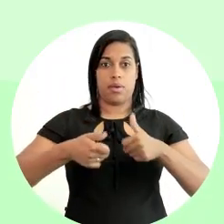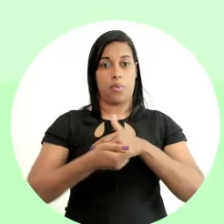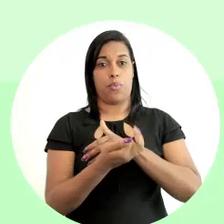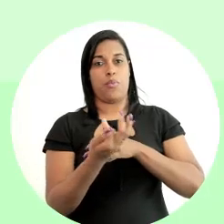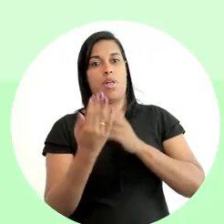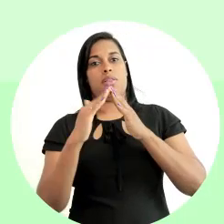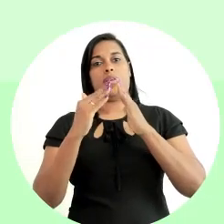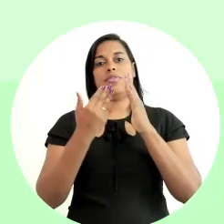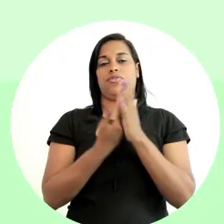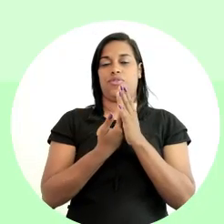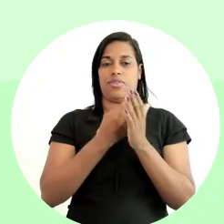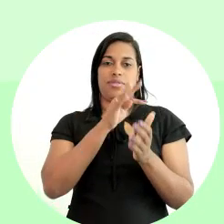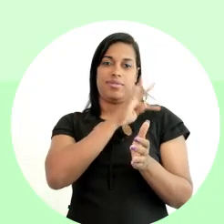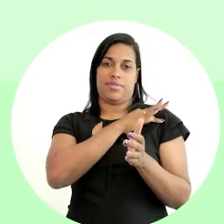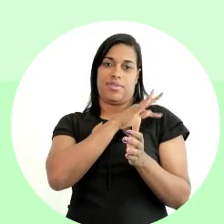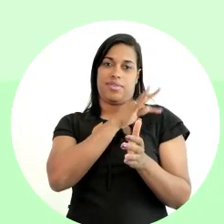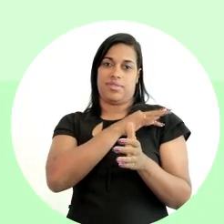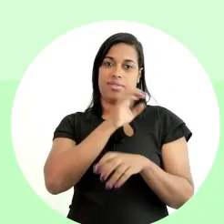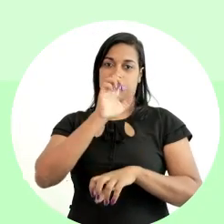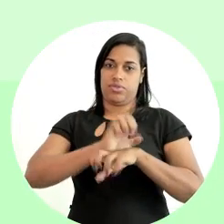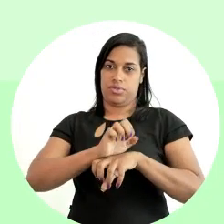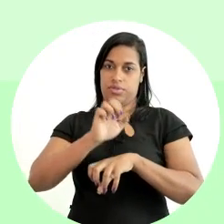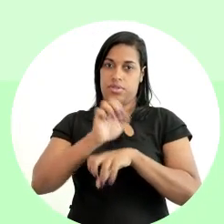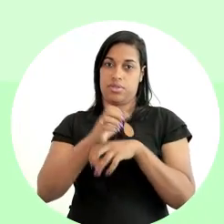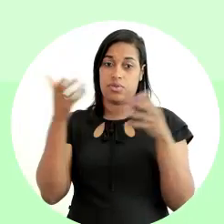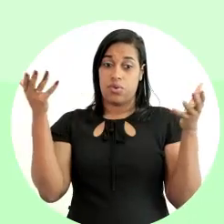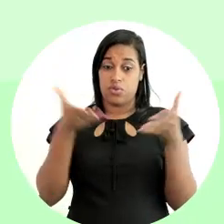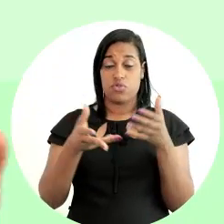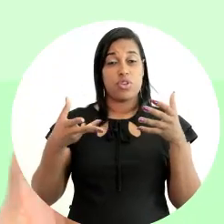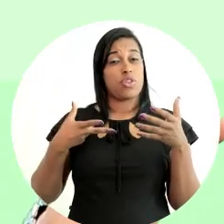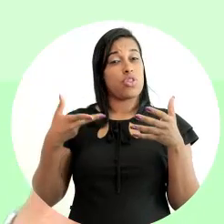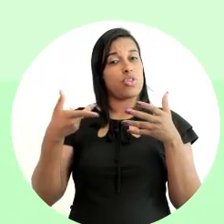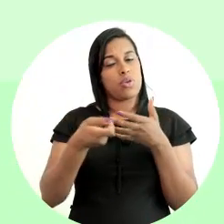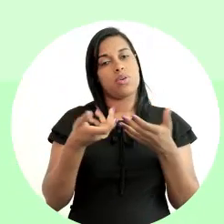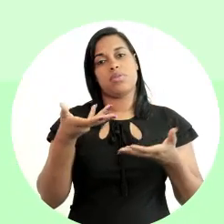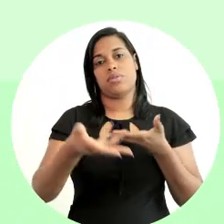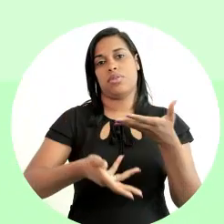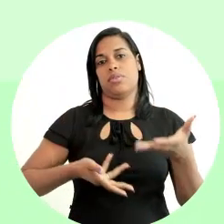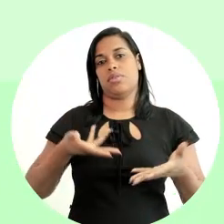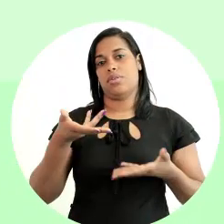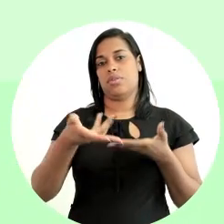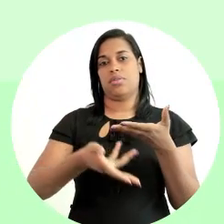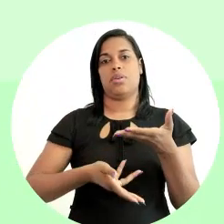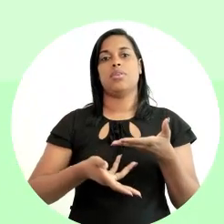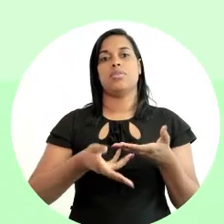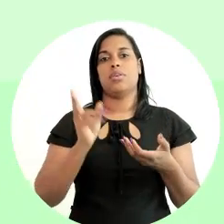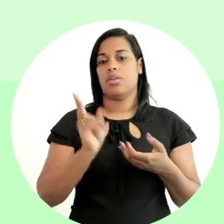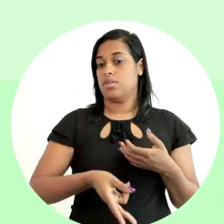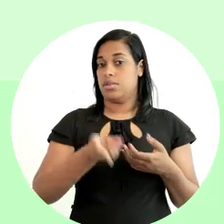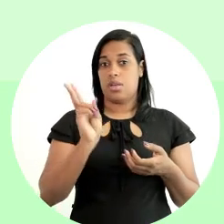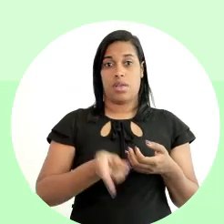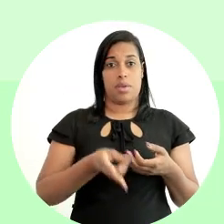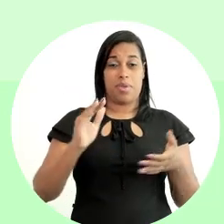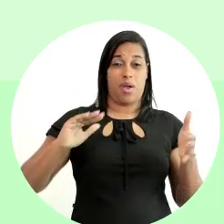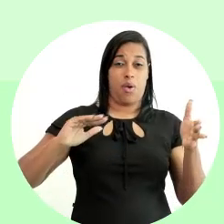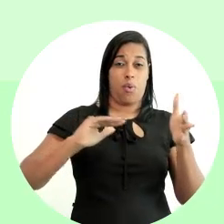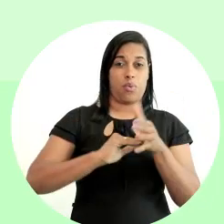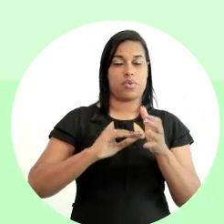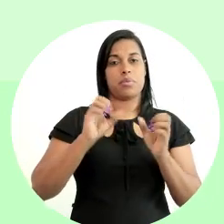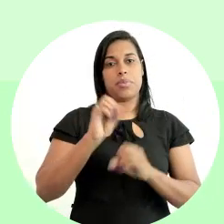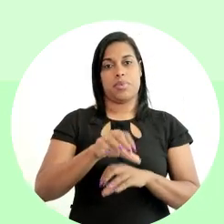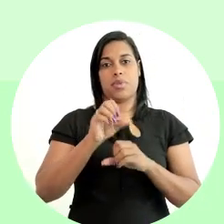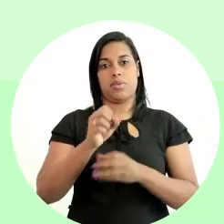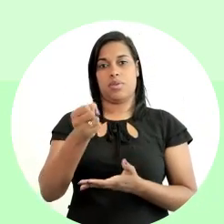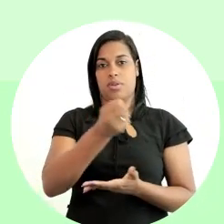a quantidade de escolas técnicas em nosso estado, todas atendendo a última etapa